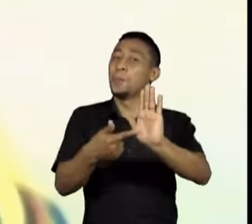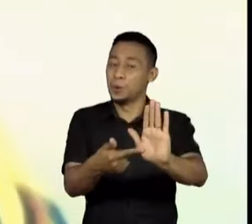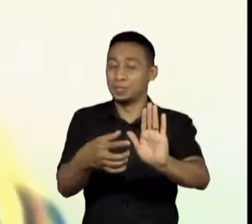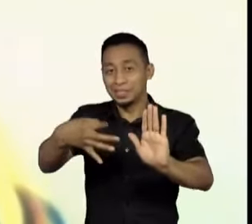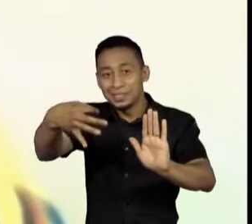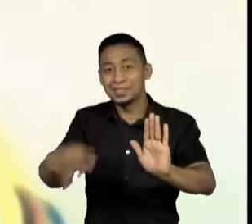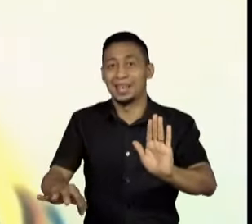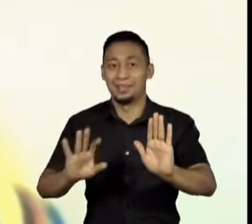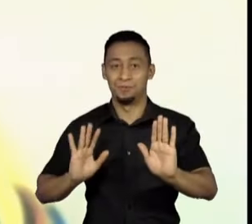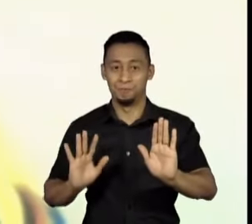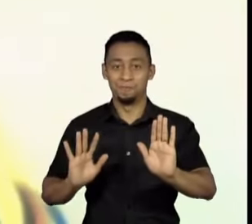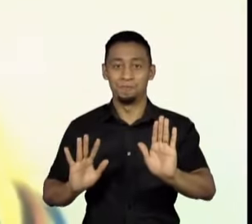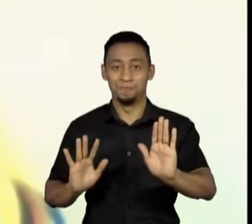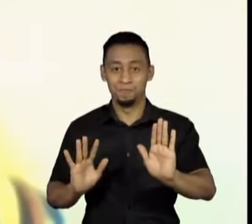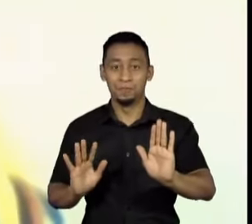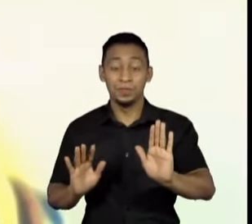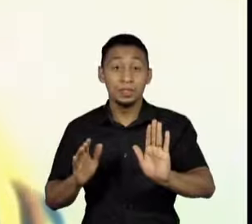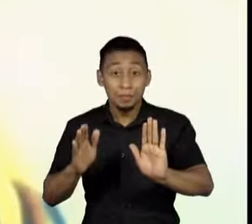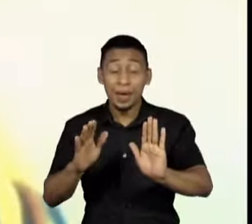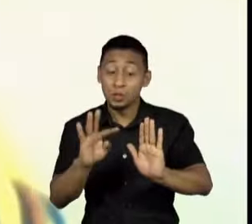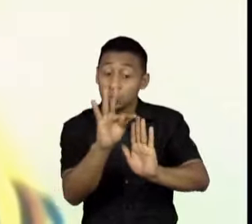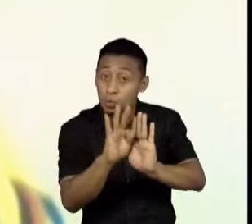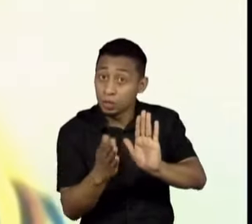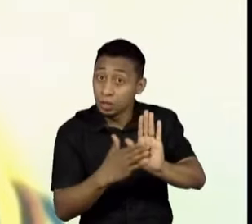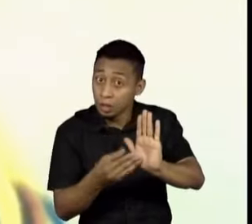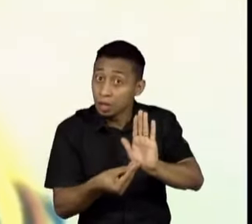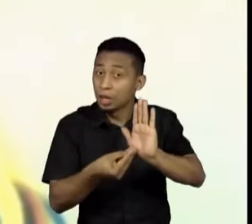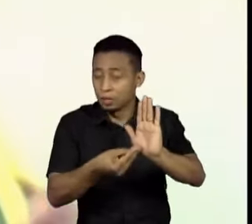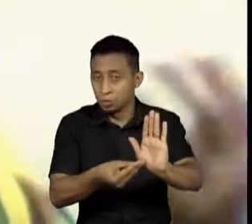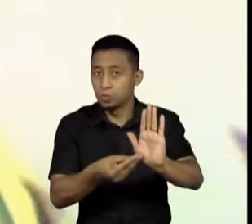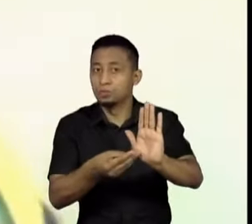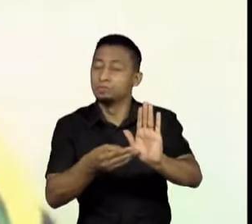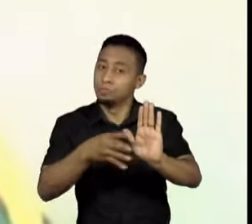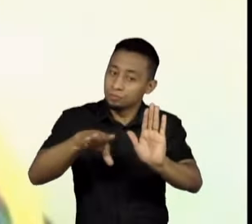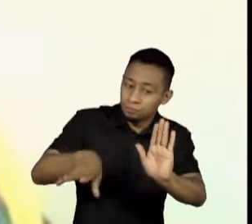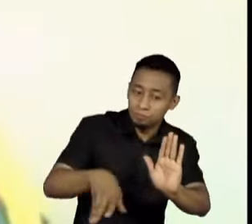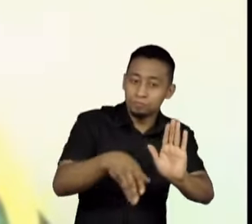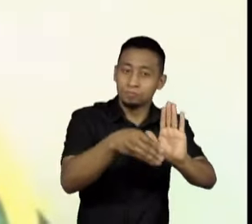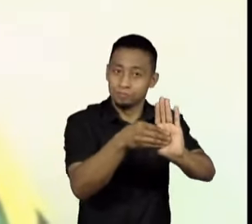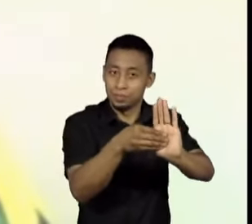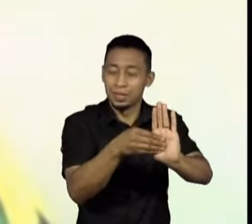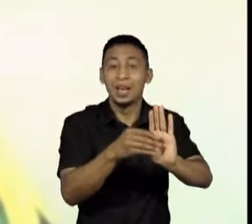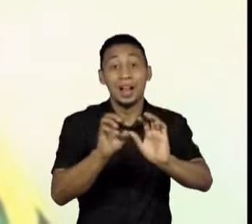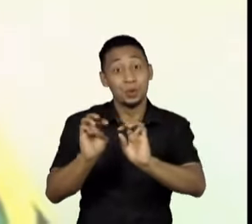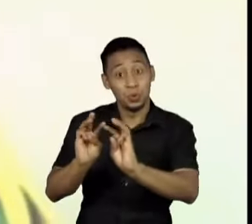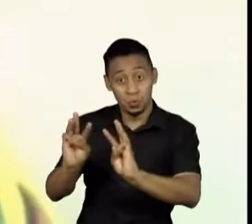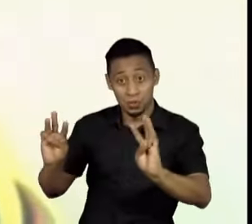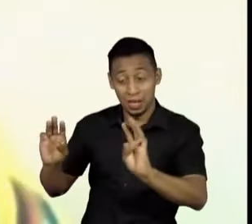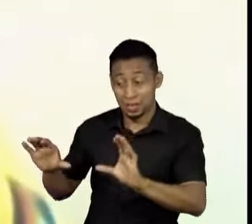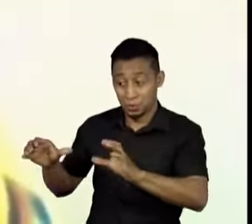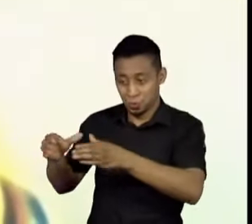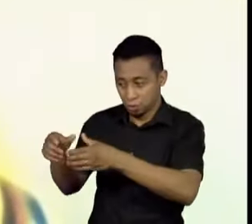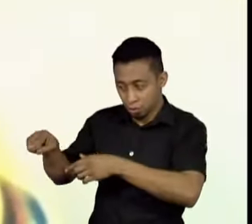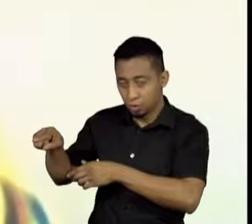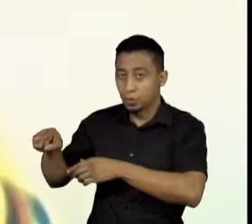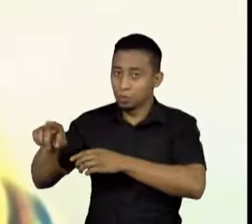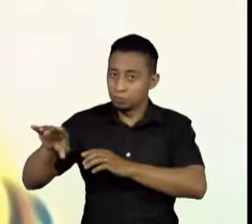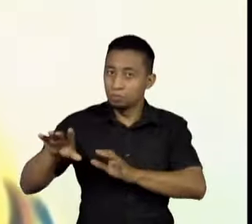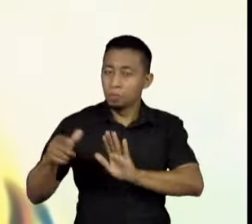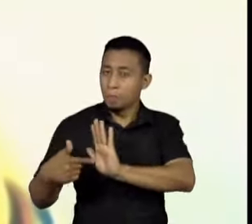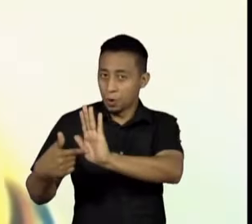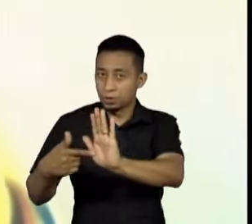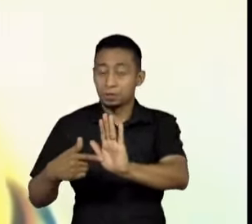deixar isso explícito. O texto vem acompanhado também, está no site da companhia, de um